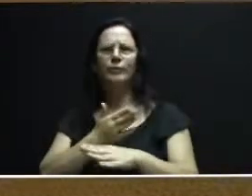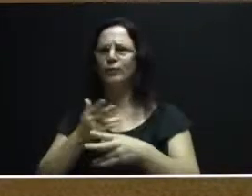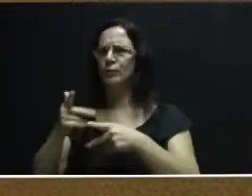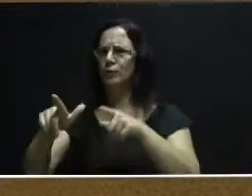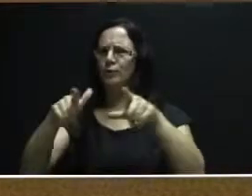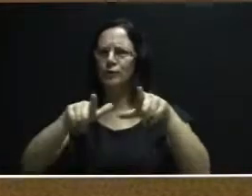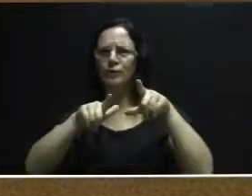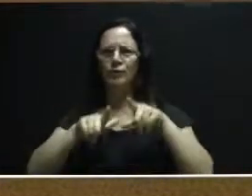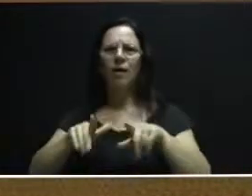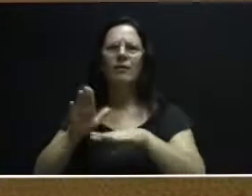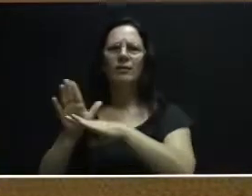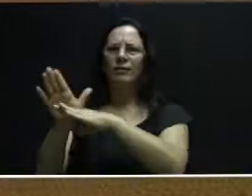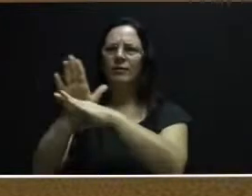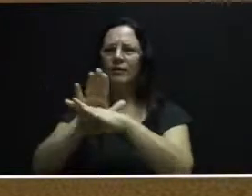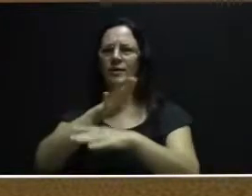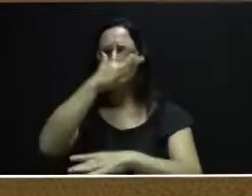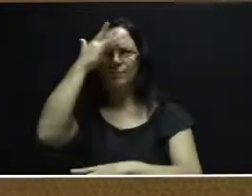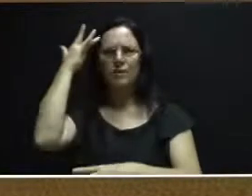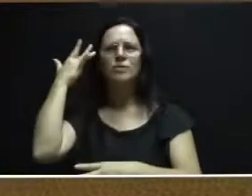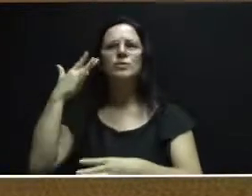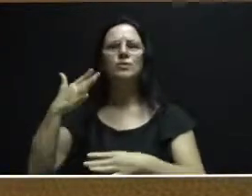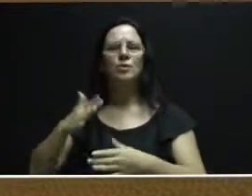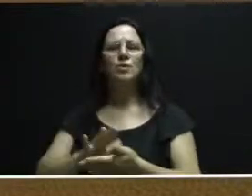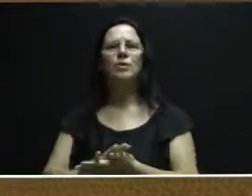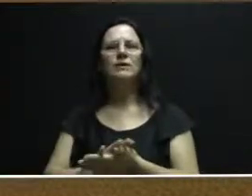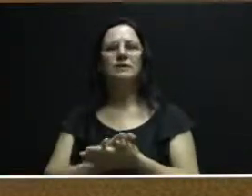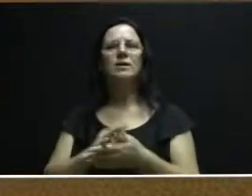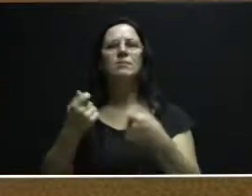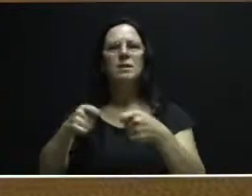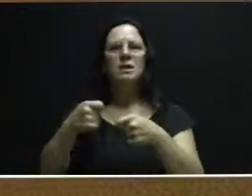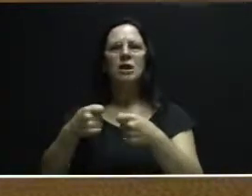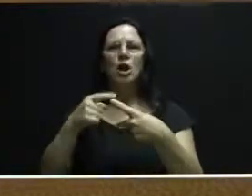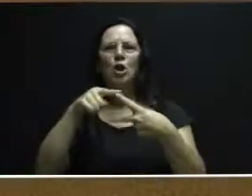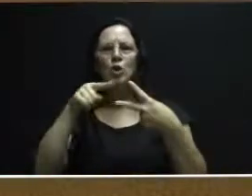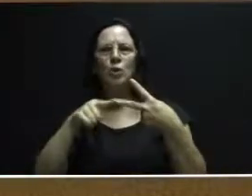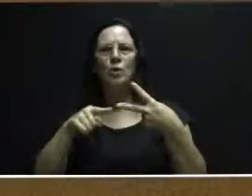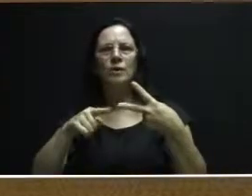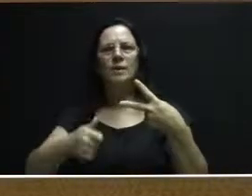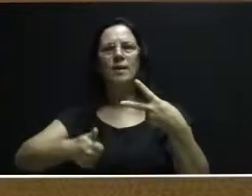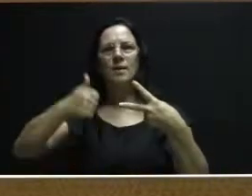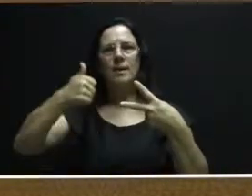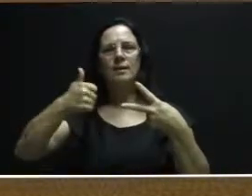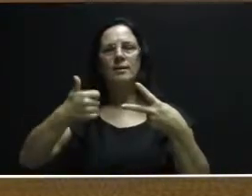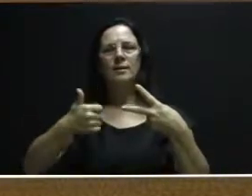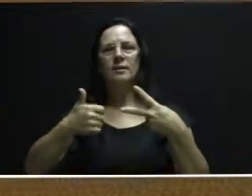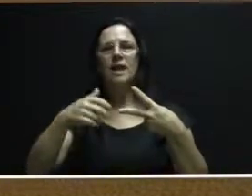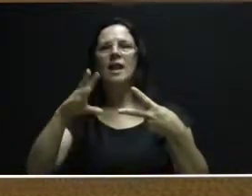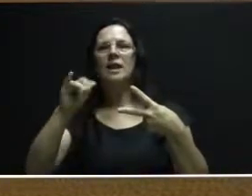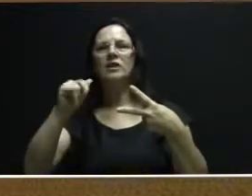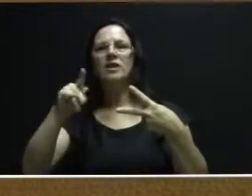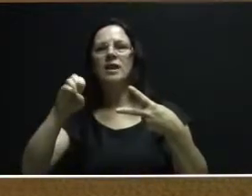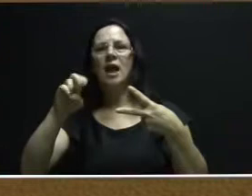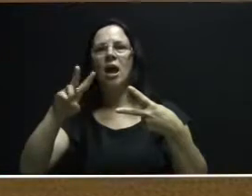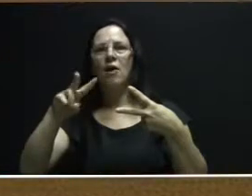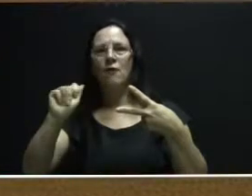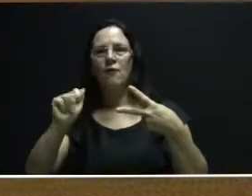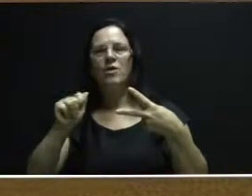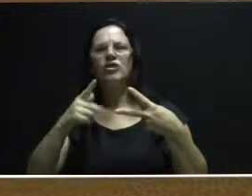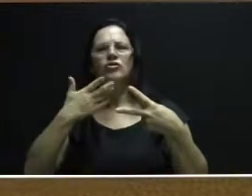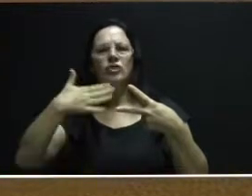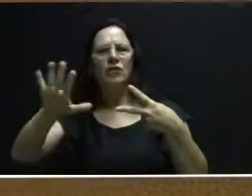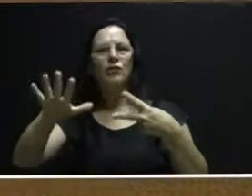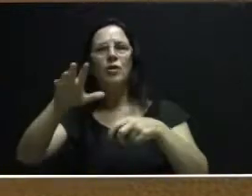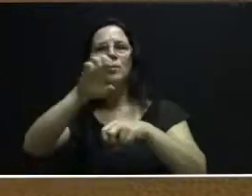muitas pessoas, muitos atletas com necessidades aí, principalmente dois atletas de Cubatão. A Lindinalva, que já foi aí para a Espanha,